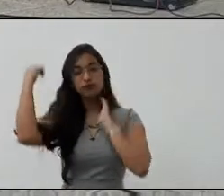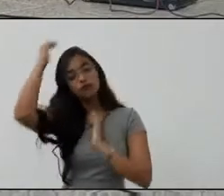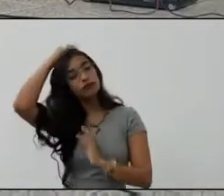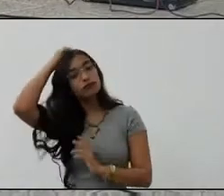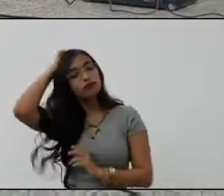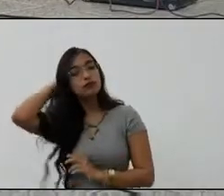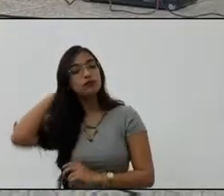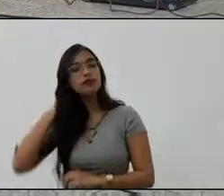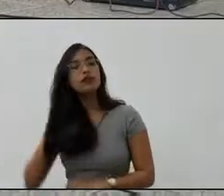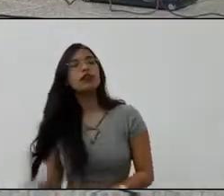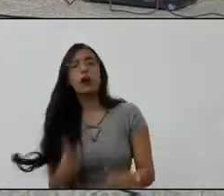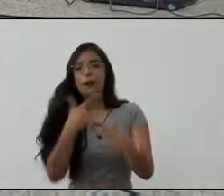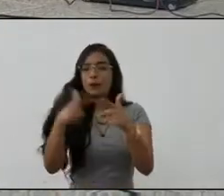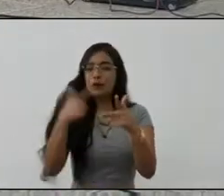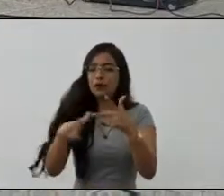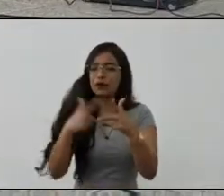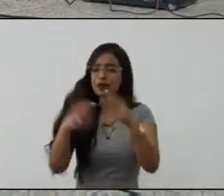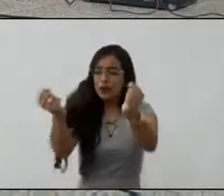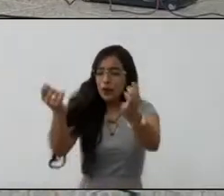nos fazem chorar,